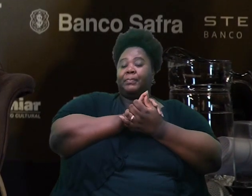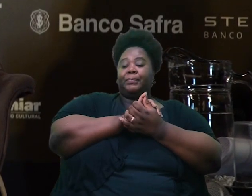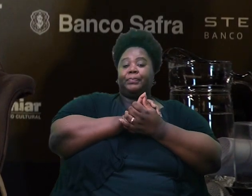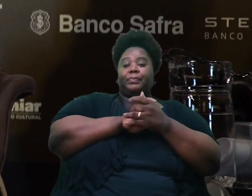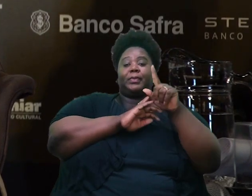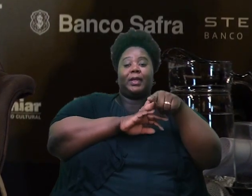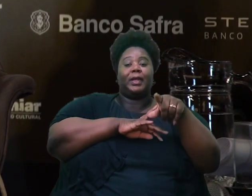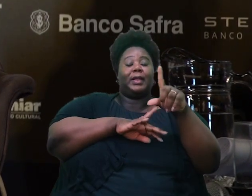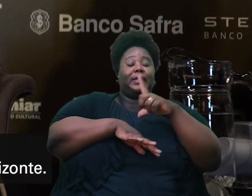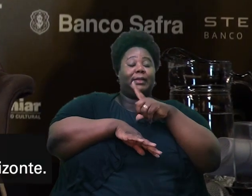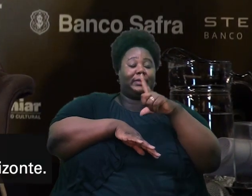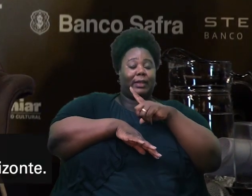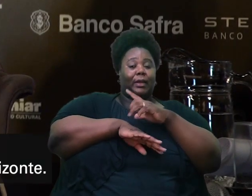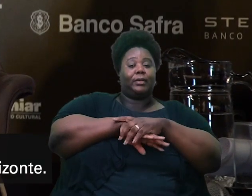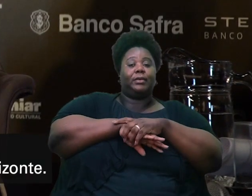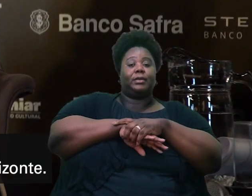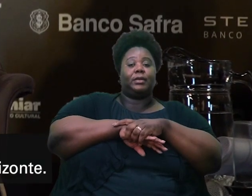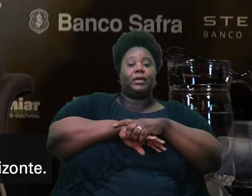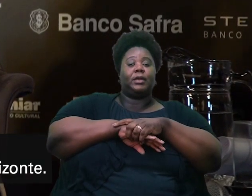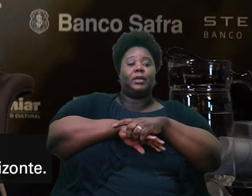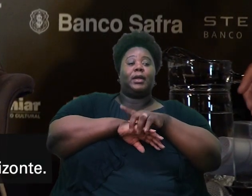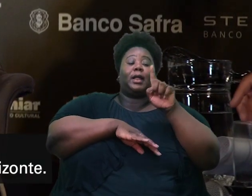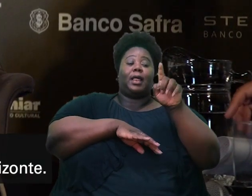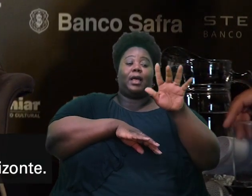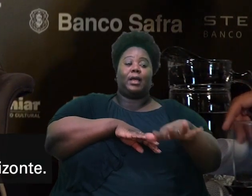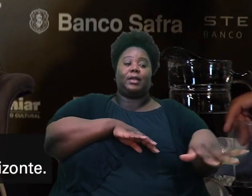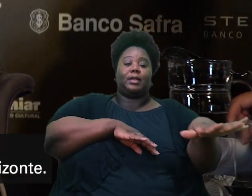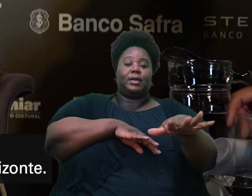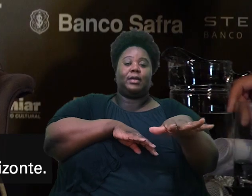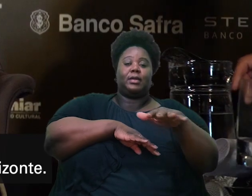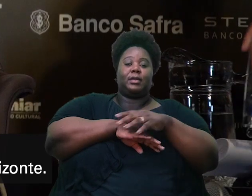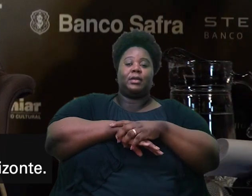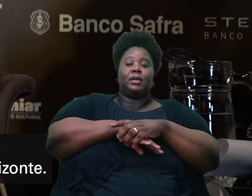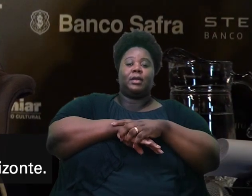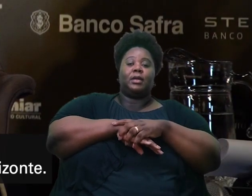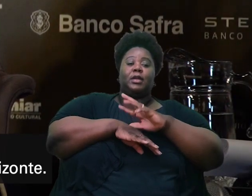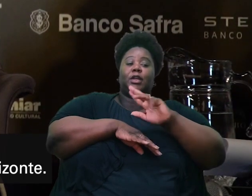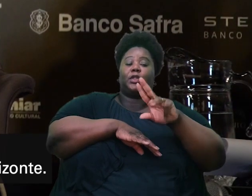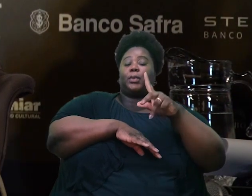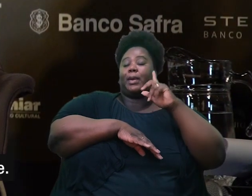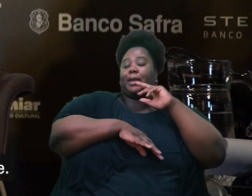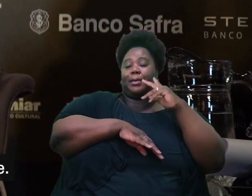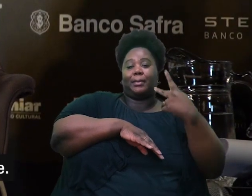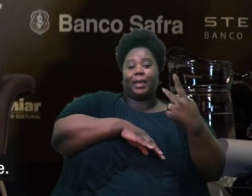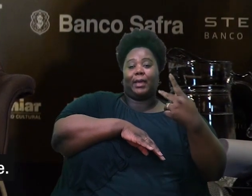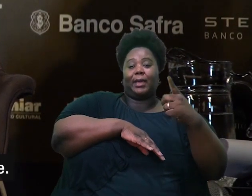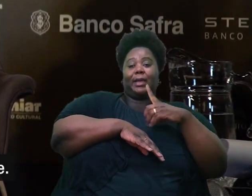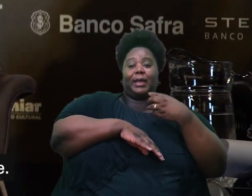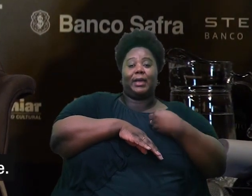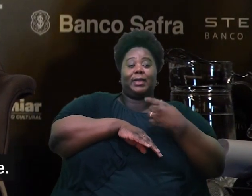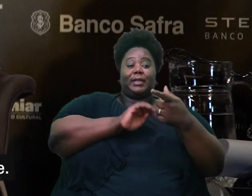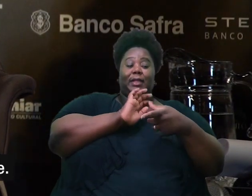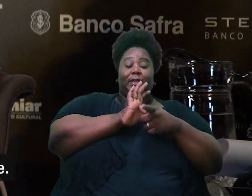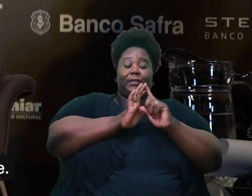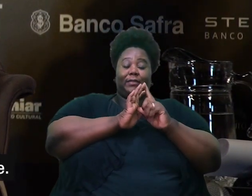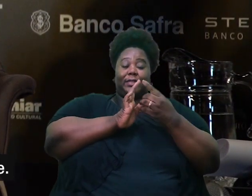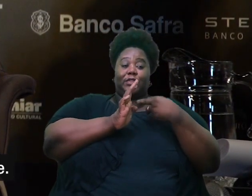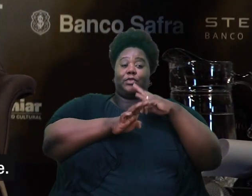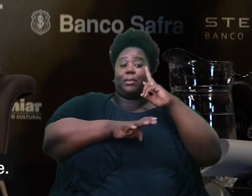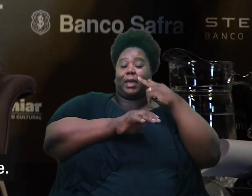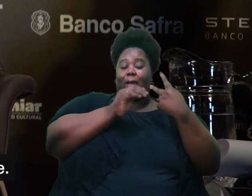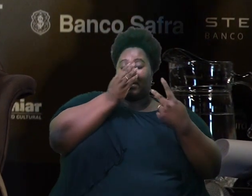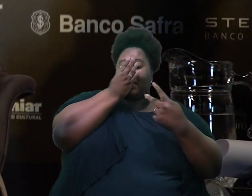Ele existe lá para aquelas terras que ainda não se chamavam Belo Horizonte. Ele existe antes de Belo Horizonte.